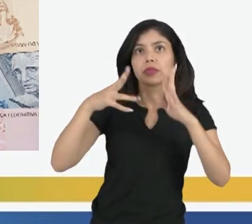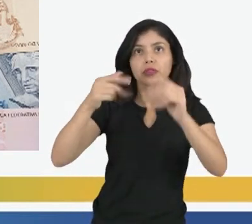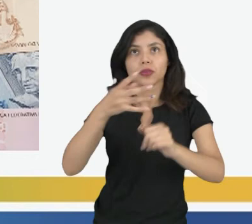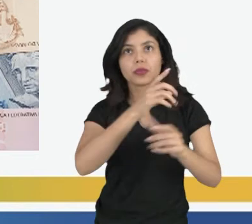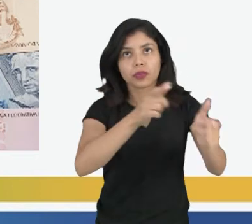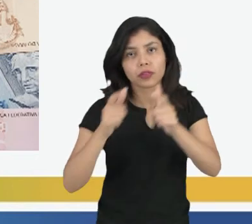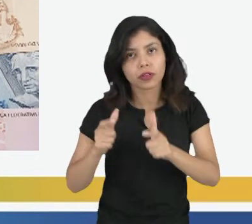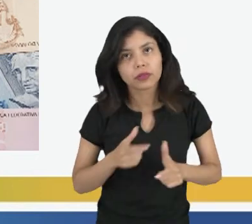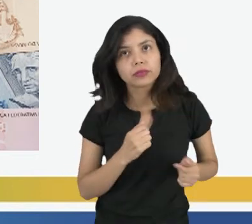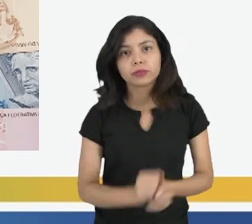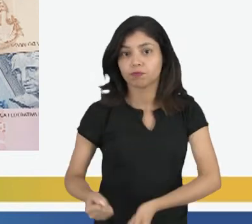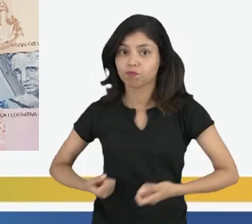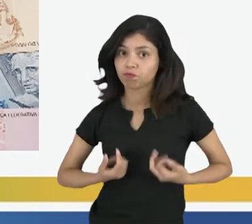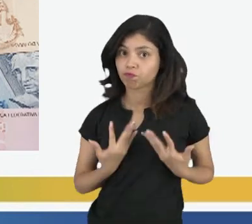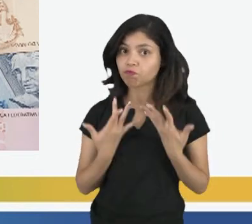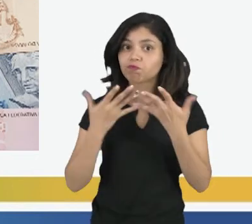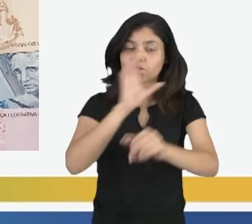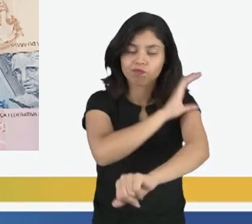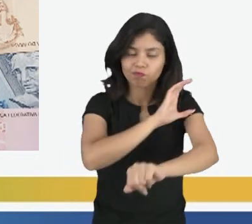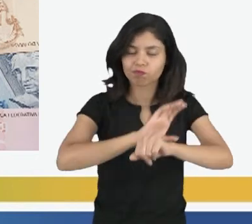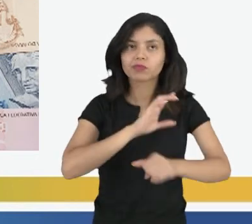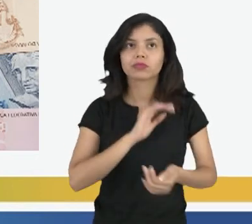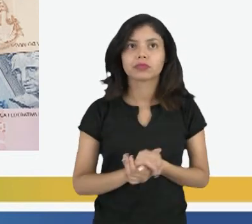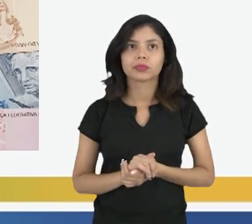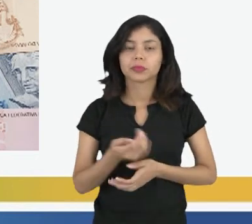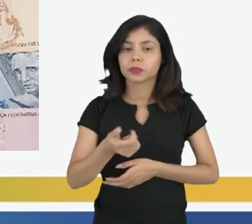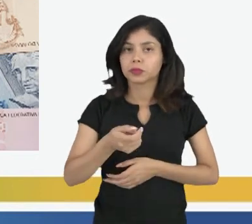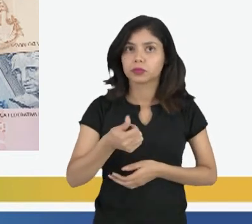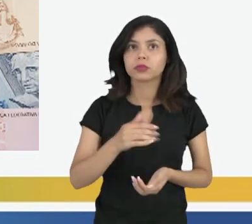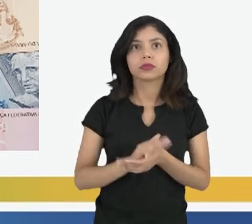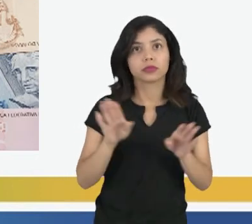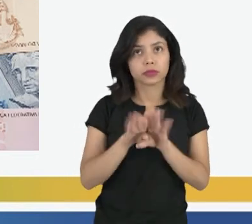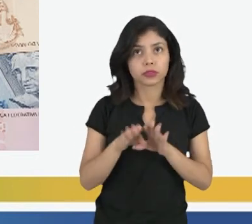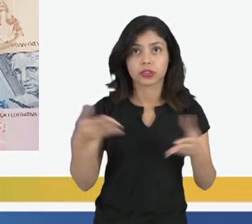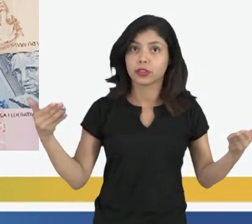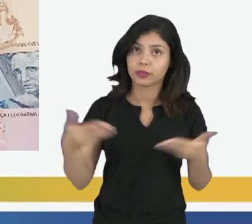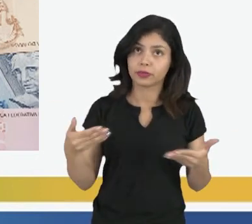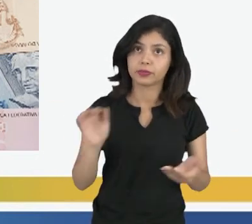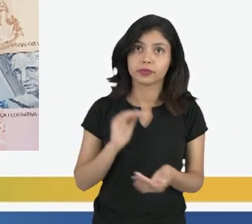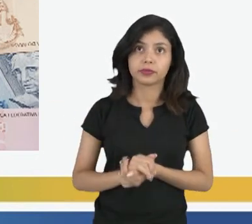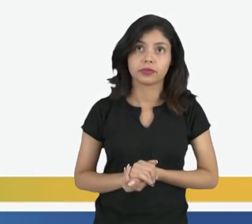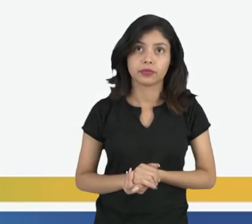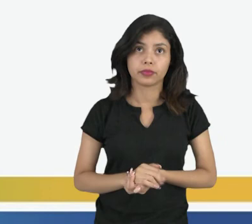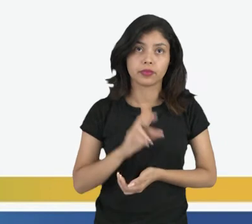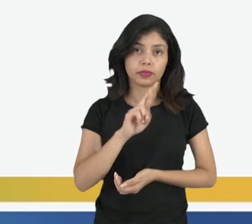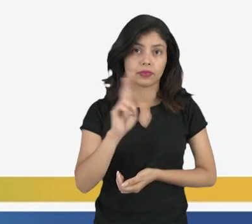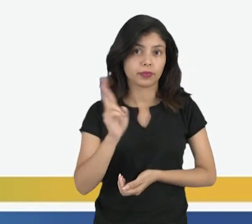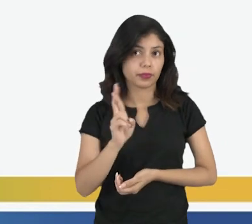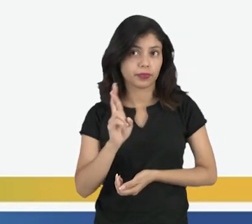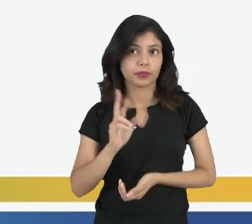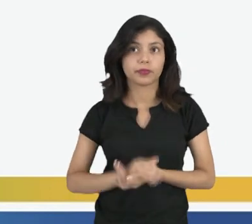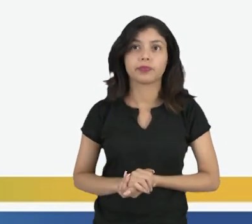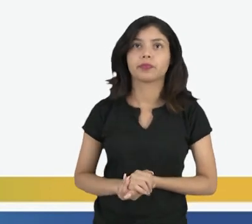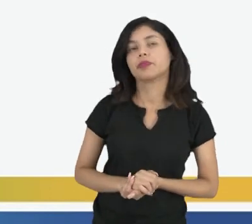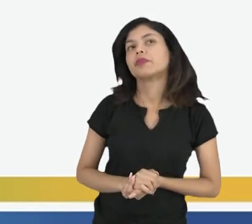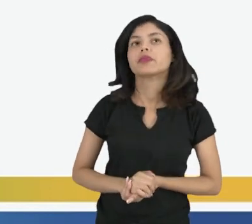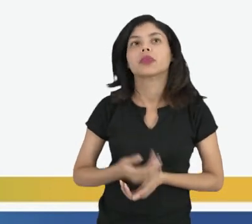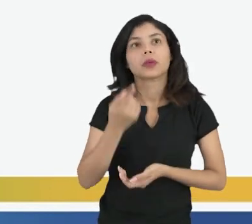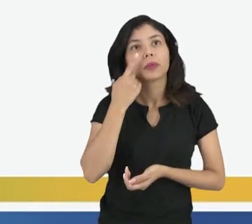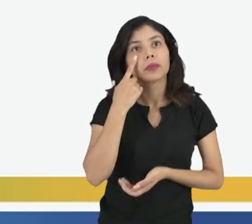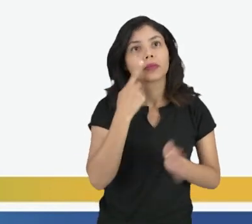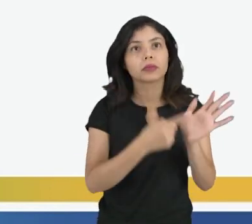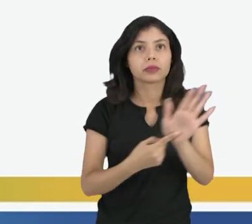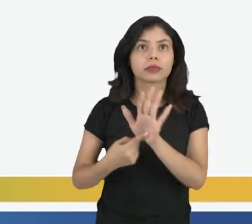todo lugar e você vai ver uma manifestação cultural EA moeda própria que no momento nós temos o real e aí